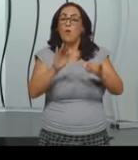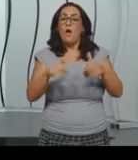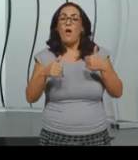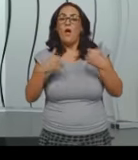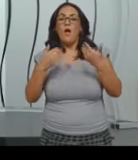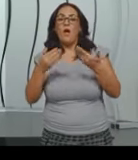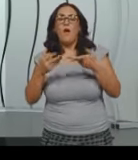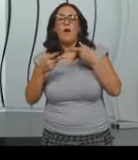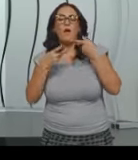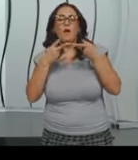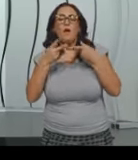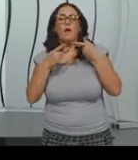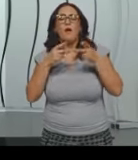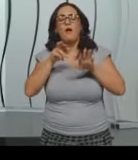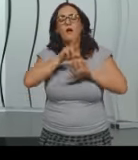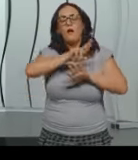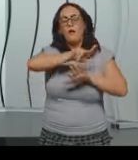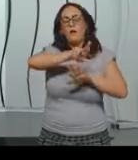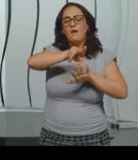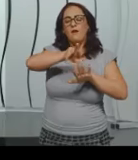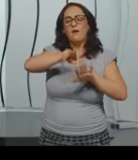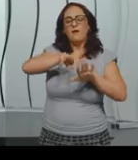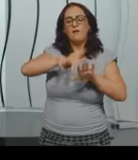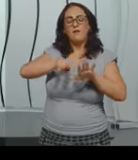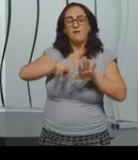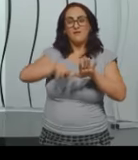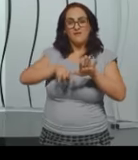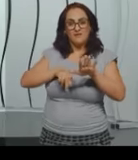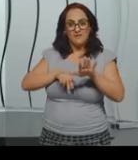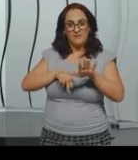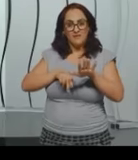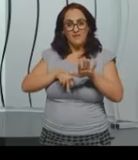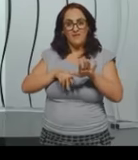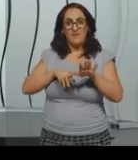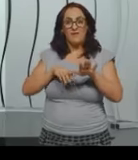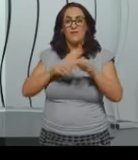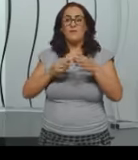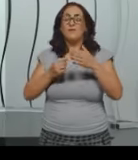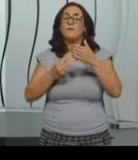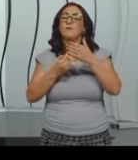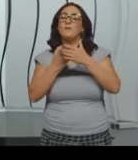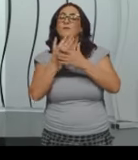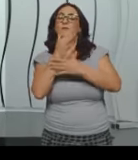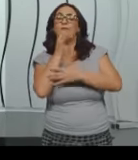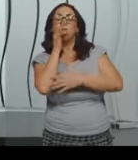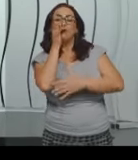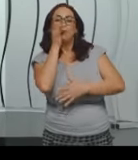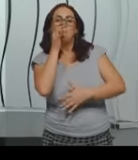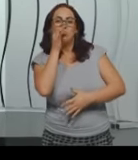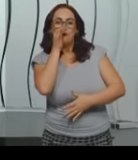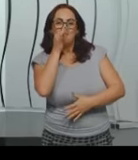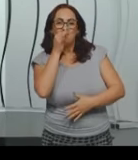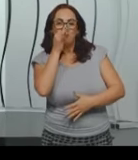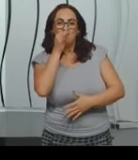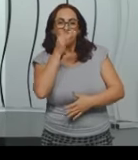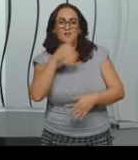da diversidade das plantas e falaremos sobre o grupo das